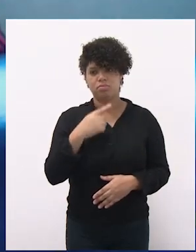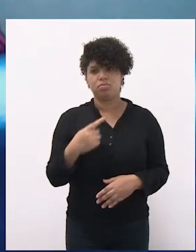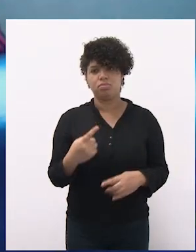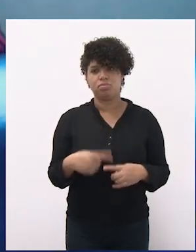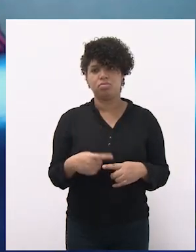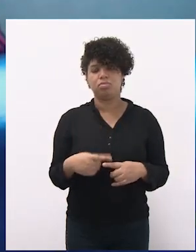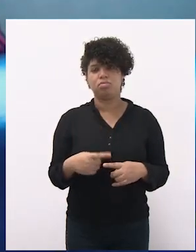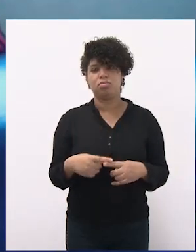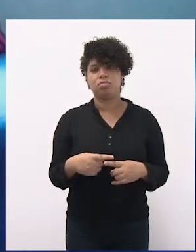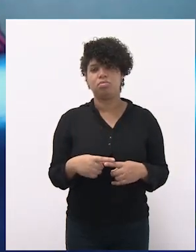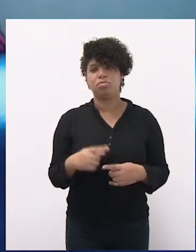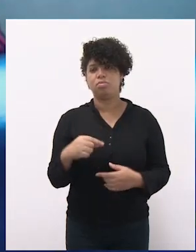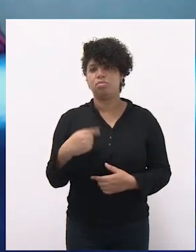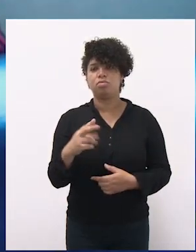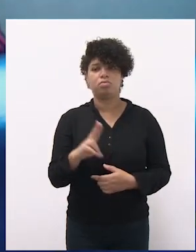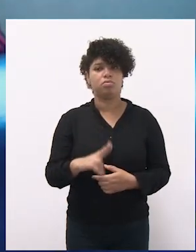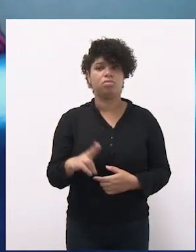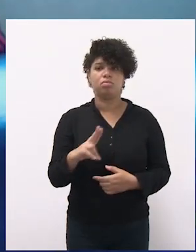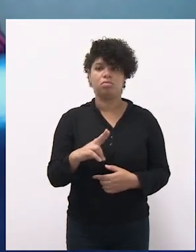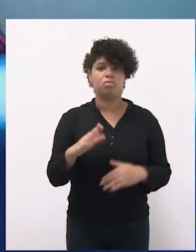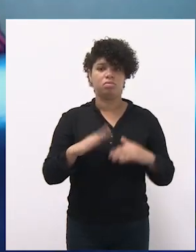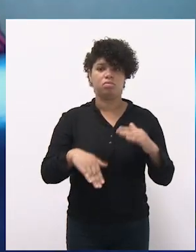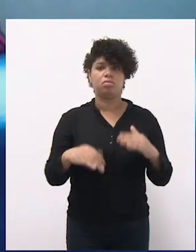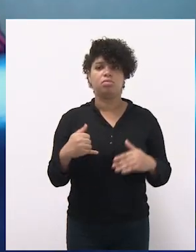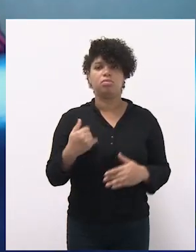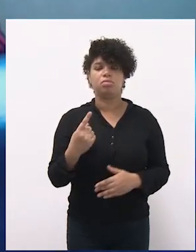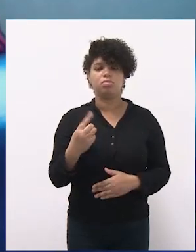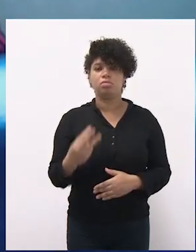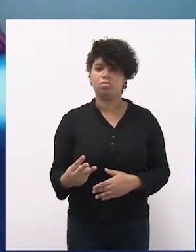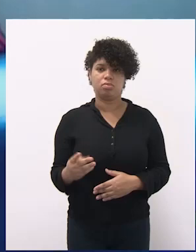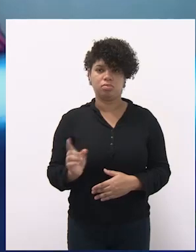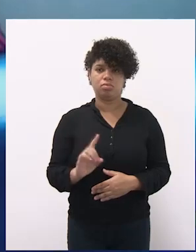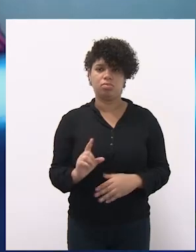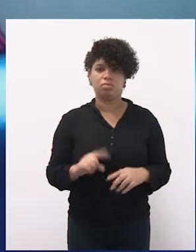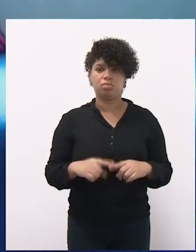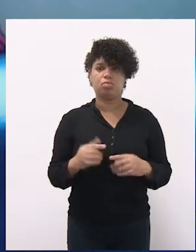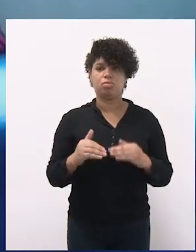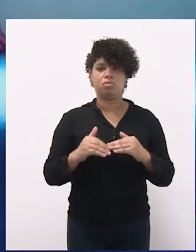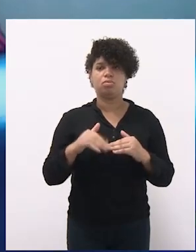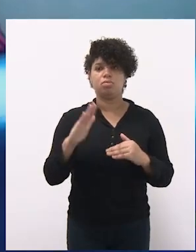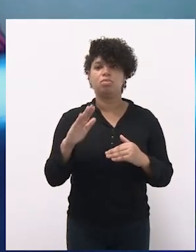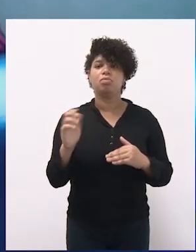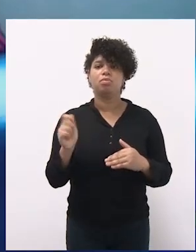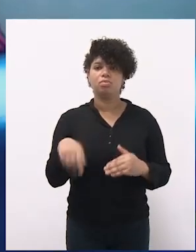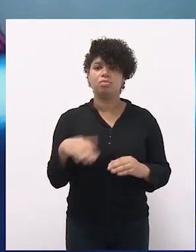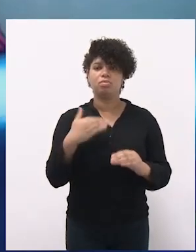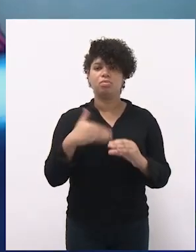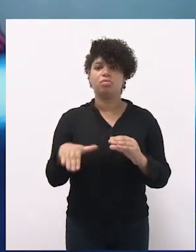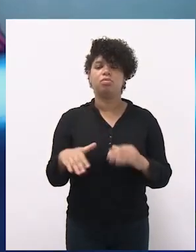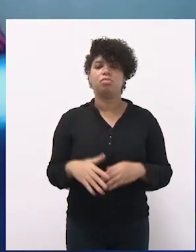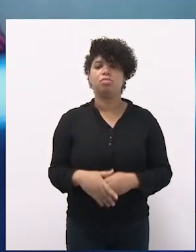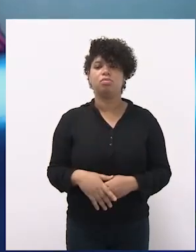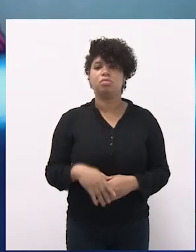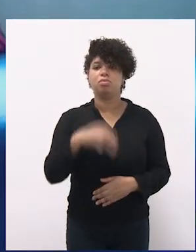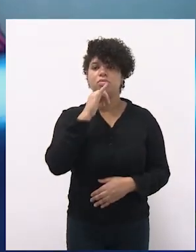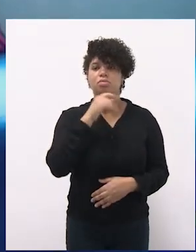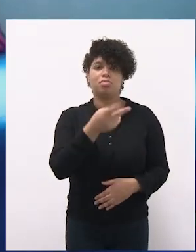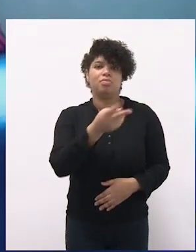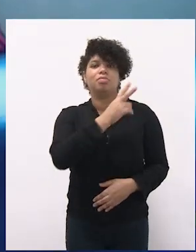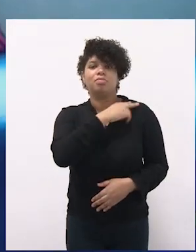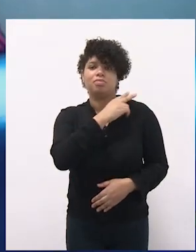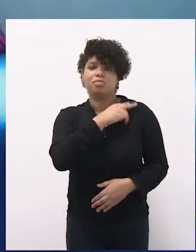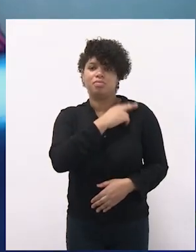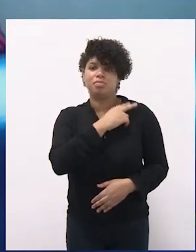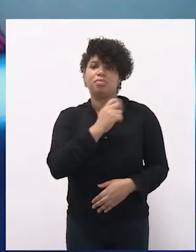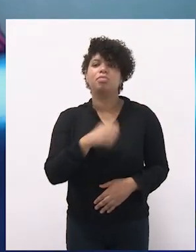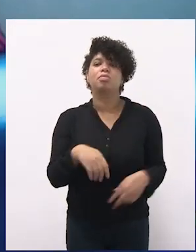não, a gente não deve usar com menores, mas se forem maiorzinhos, aí sim. Por exemplo, no caso do seu segundo ano,